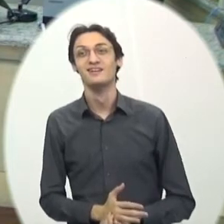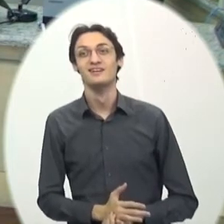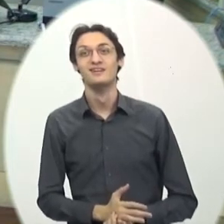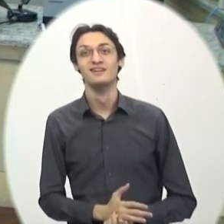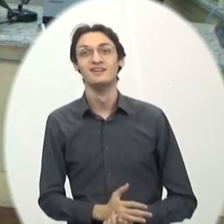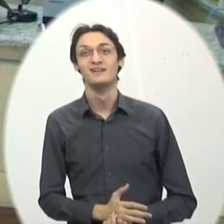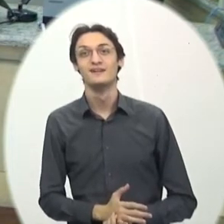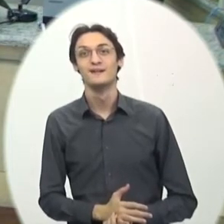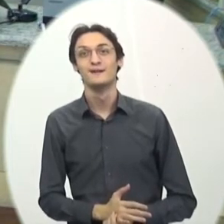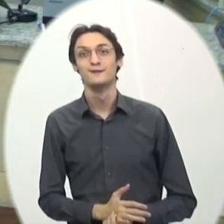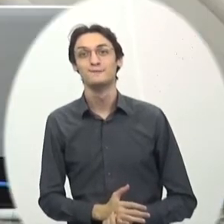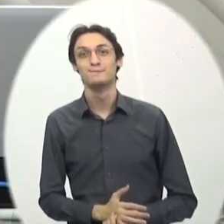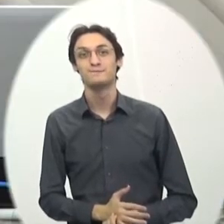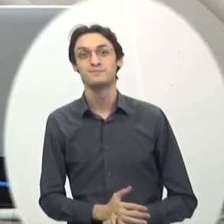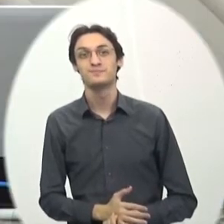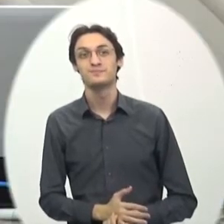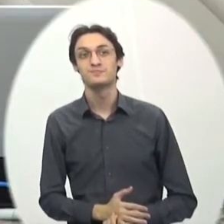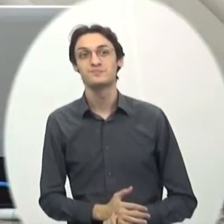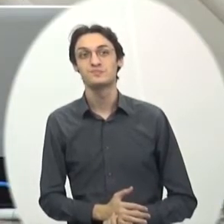Bem, não havendo mais,